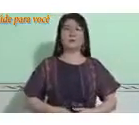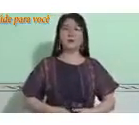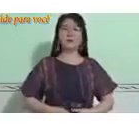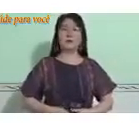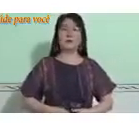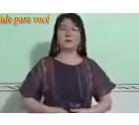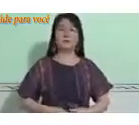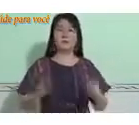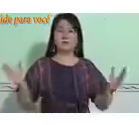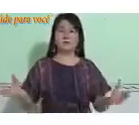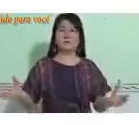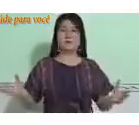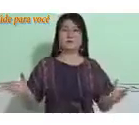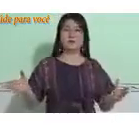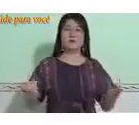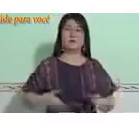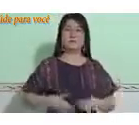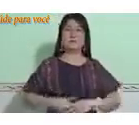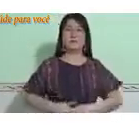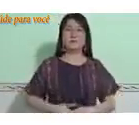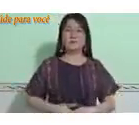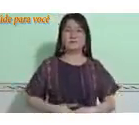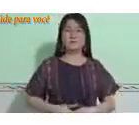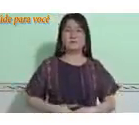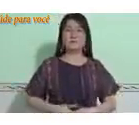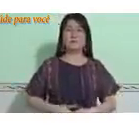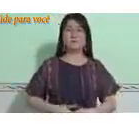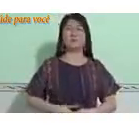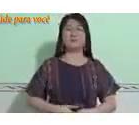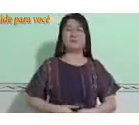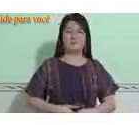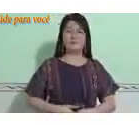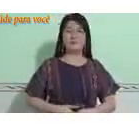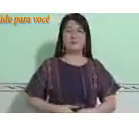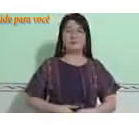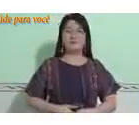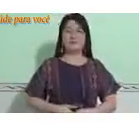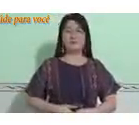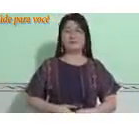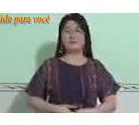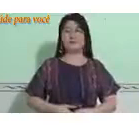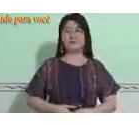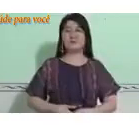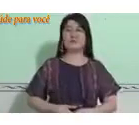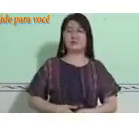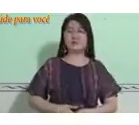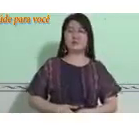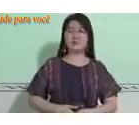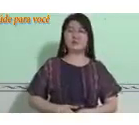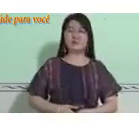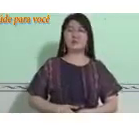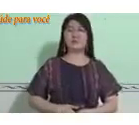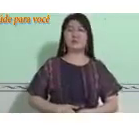Os fabricantes da solução de minoxidil não estão autorizados para recomendar a utilização do produto noutras